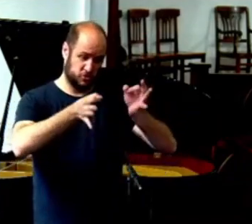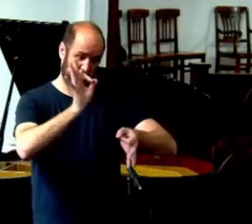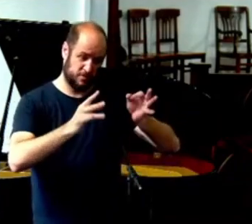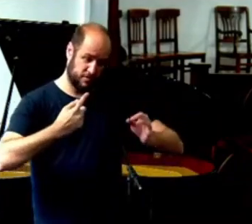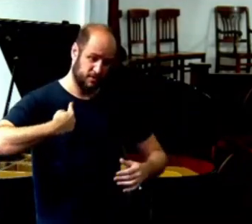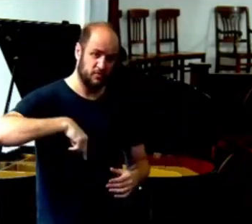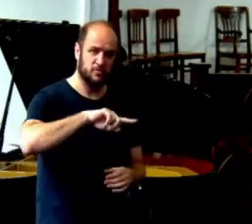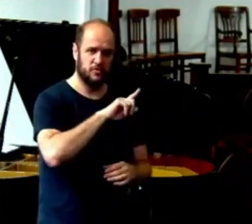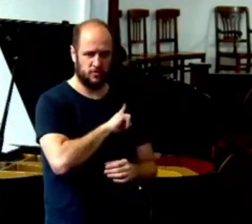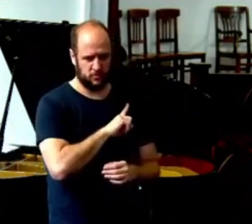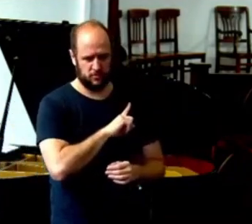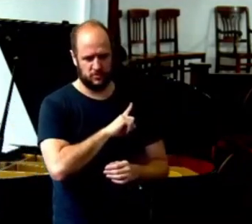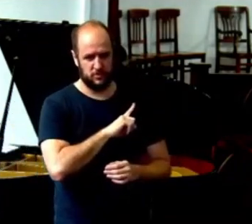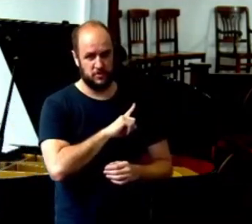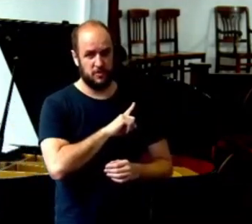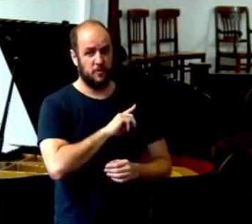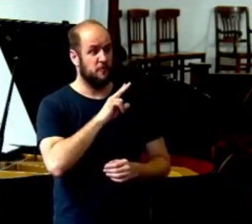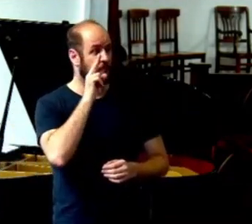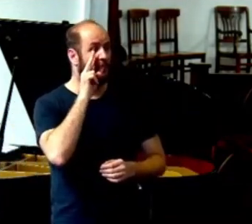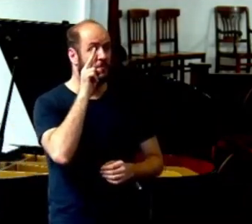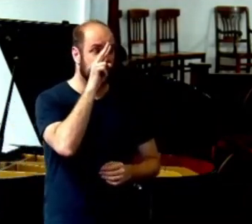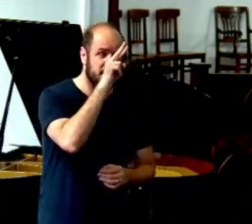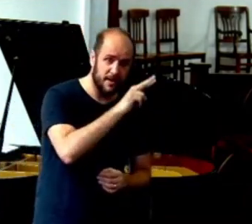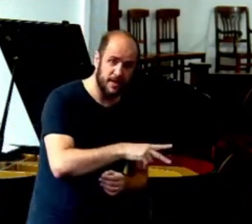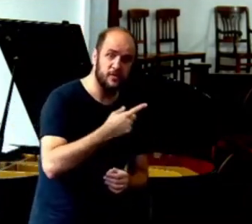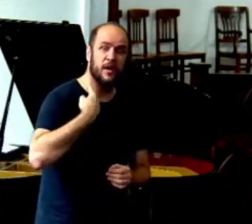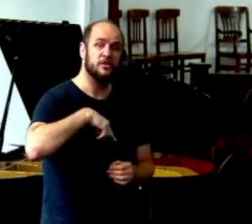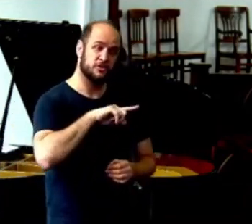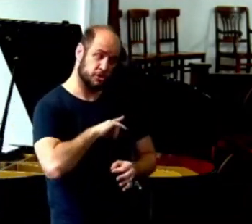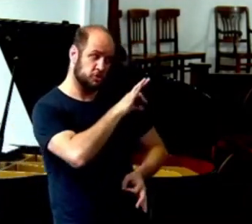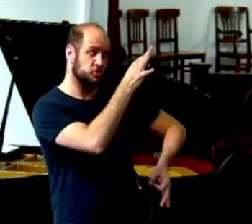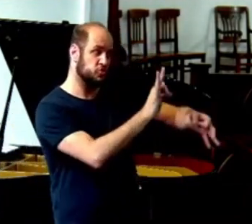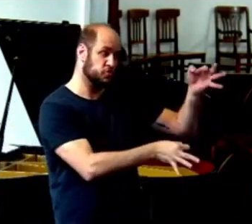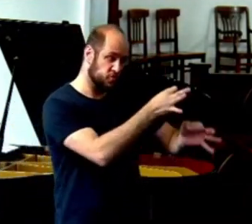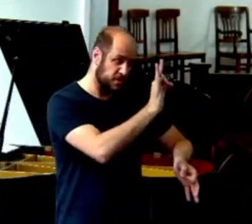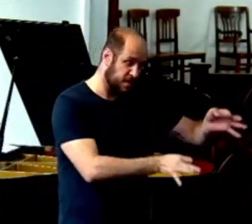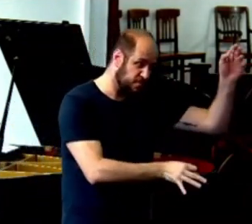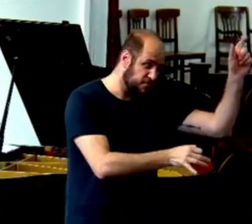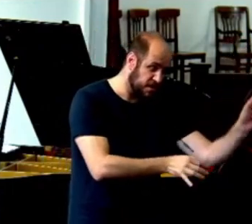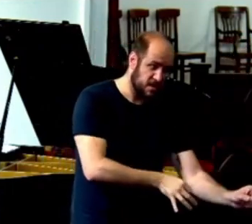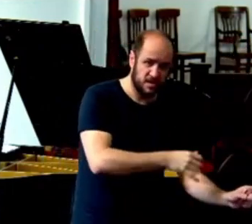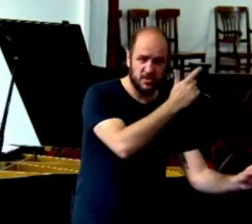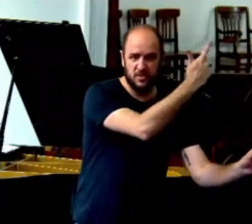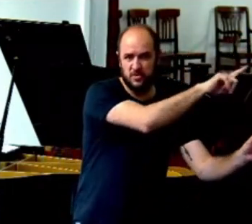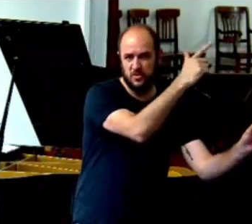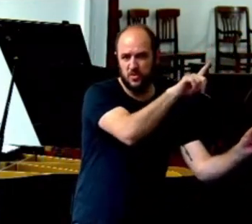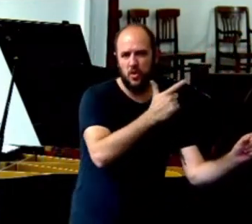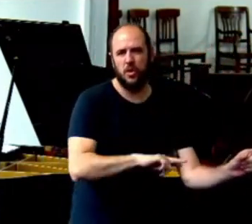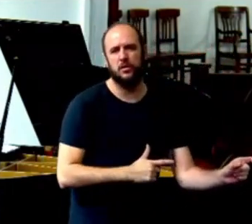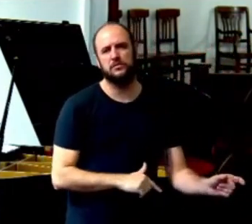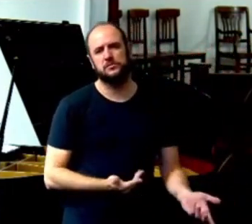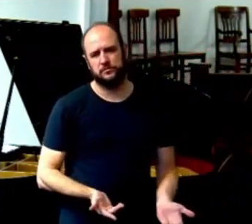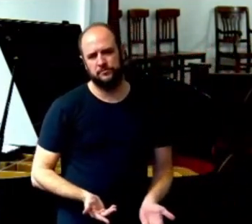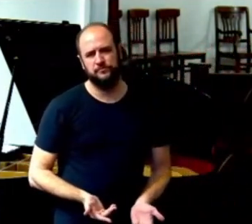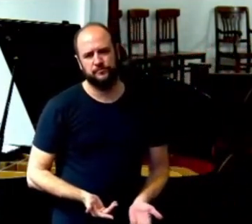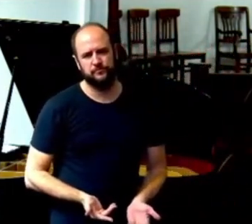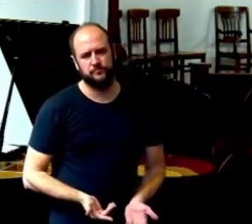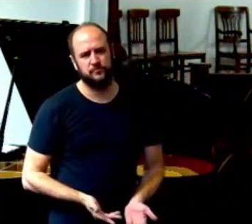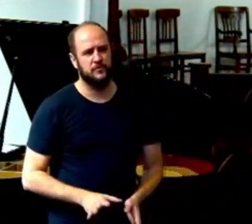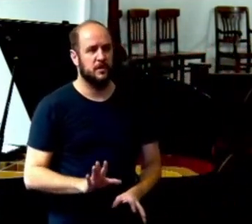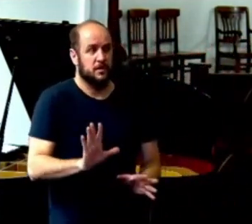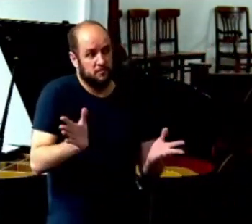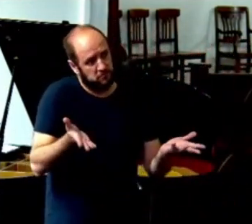julgar será a medida que nós mesmos usarmos para julgar os outros. Isso não significa dizer que Ele usará